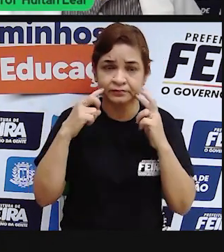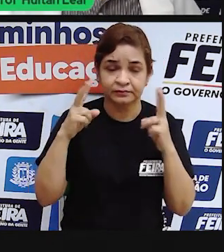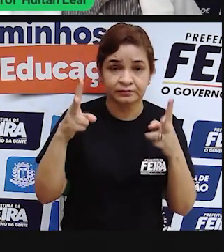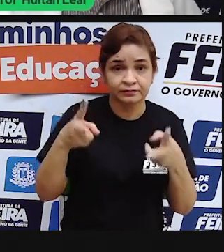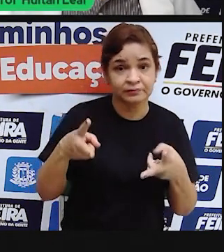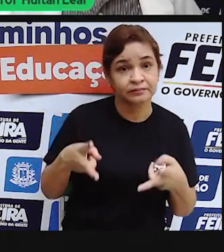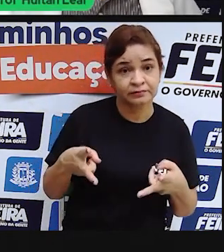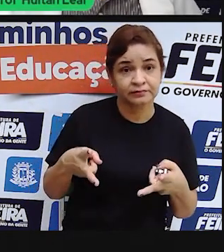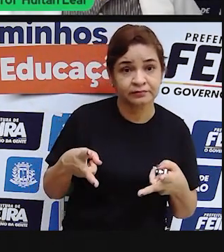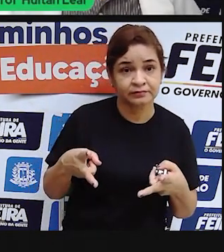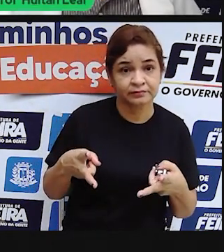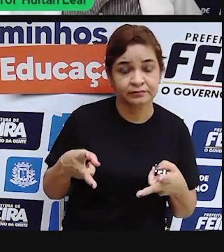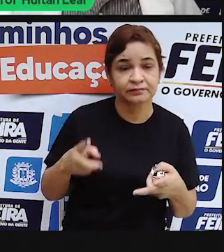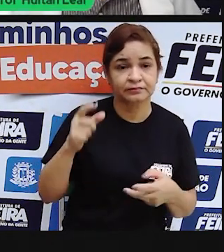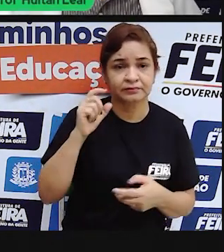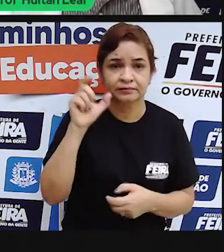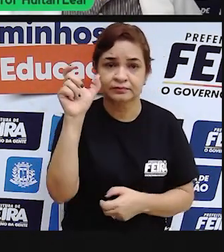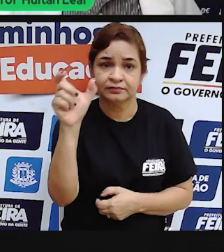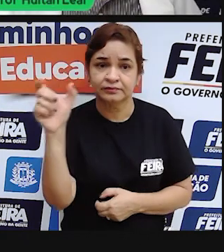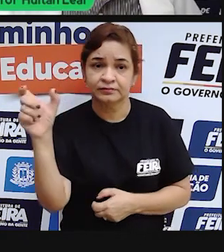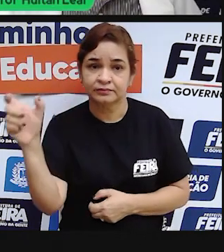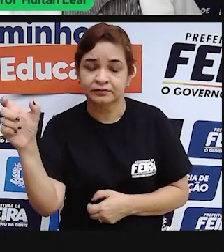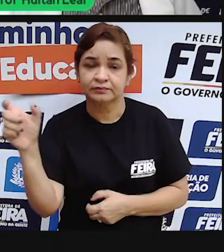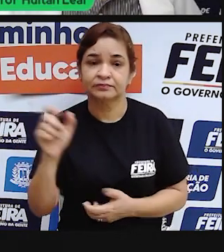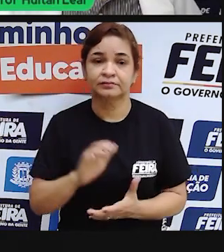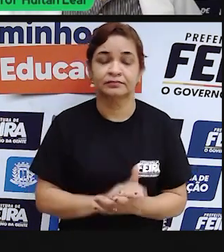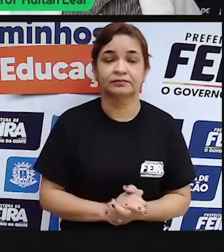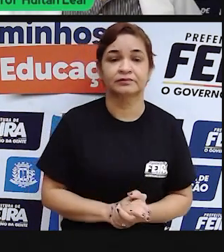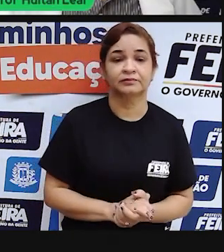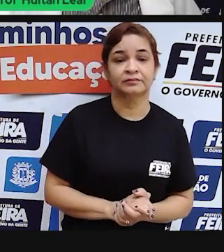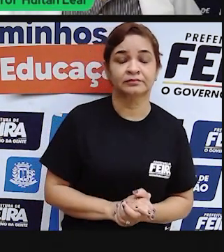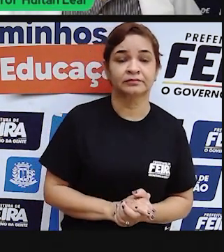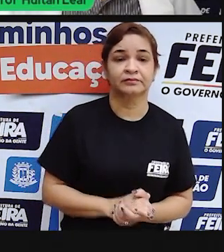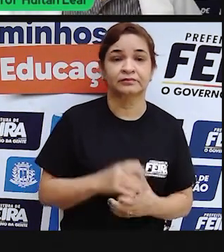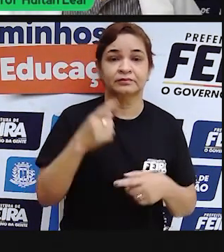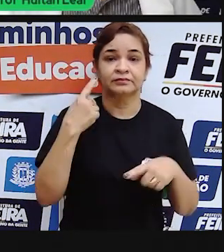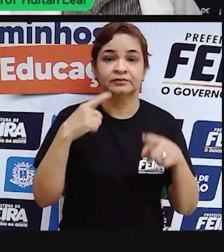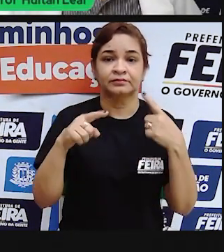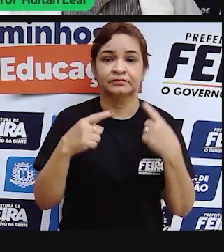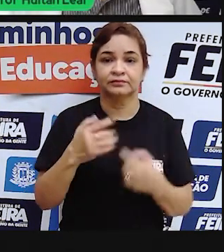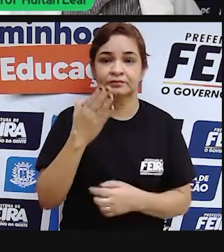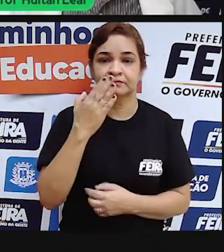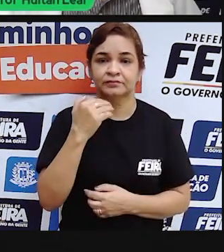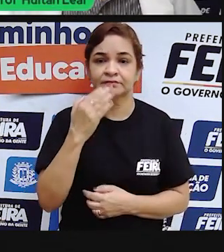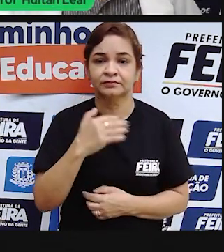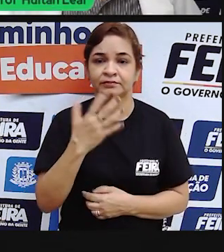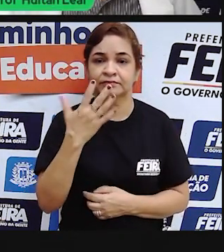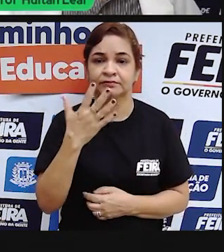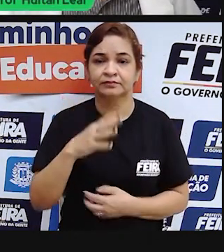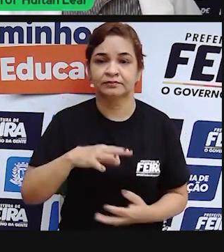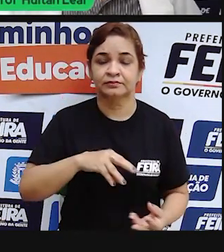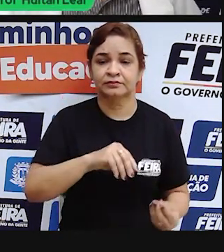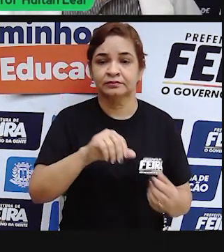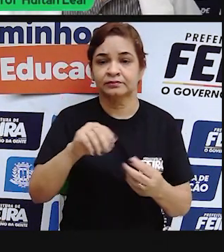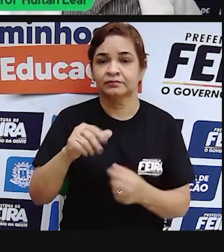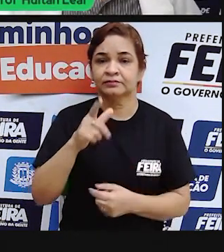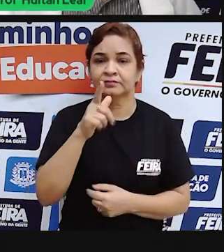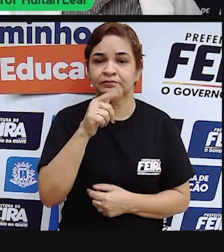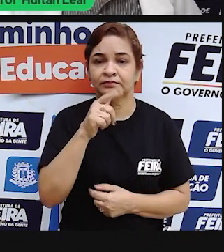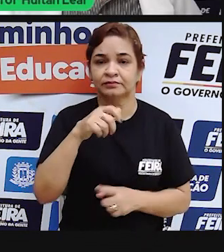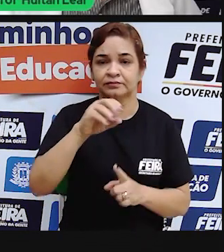os substantivos que nós podemos considerar materiais na musiquinha? Comida, cor, terra,